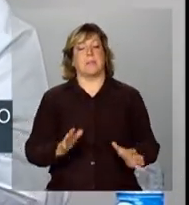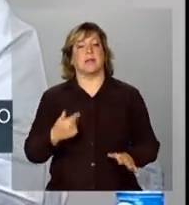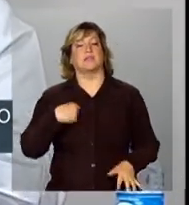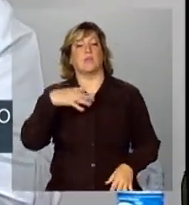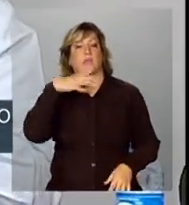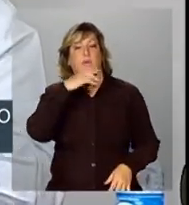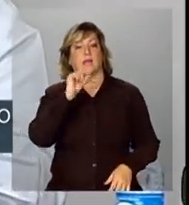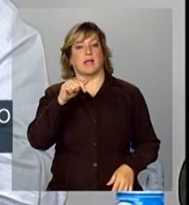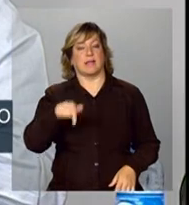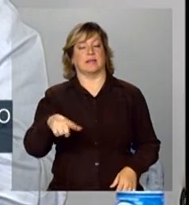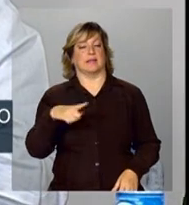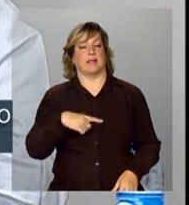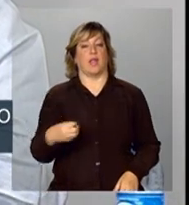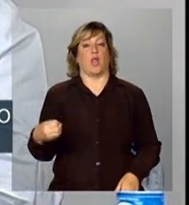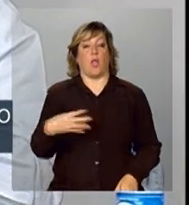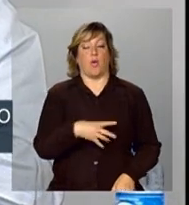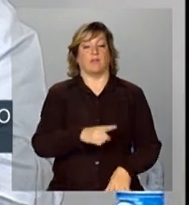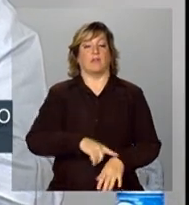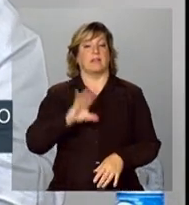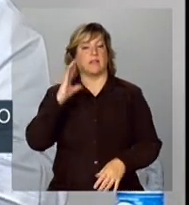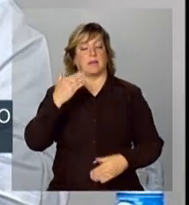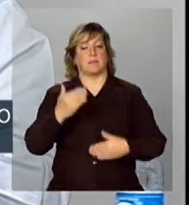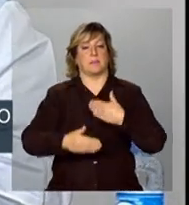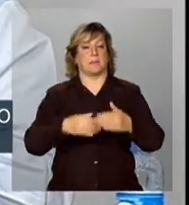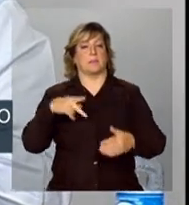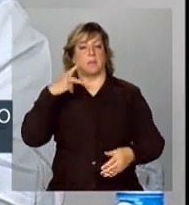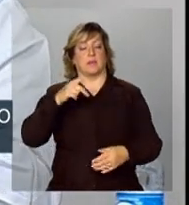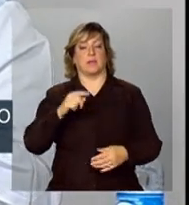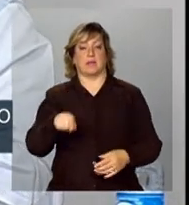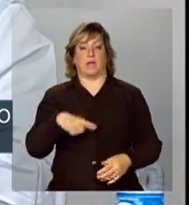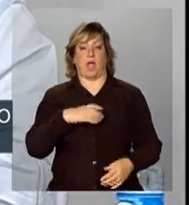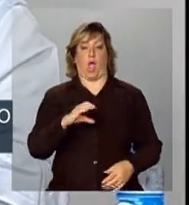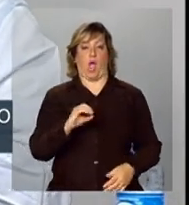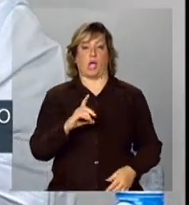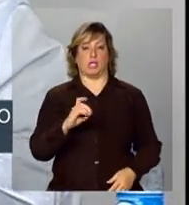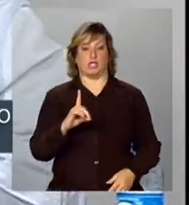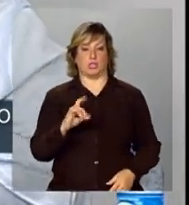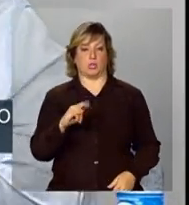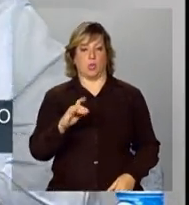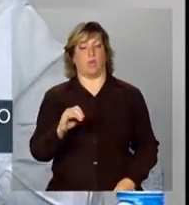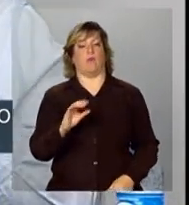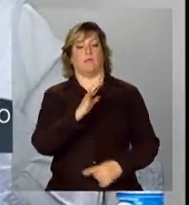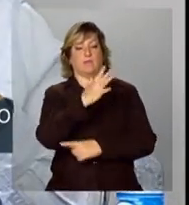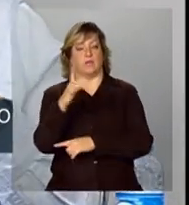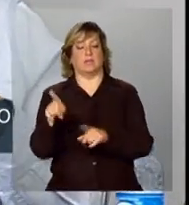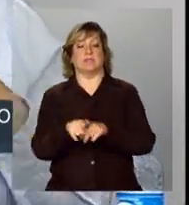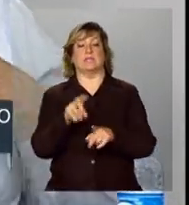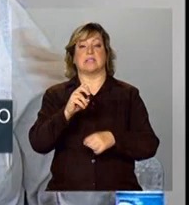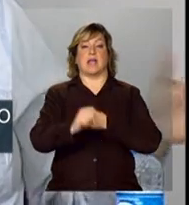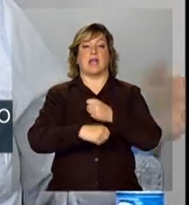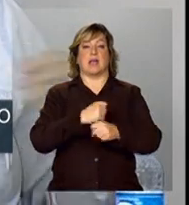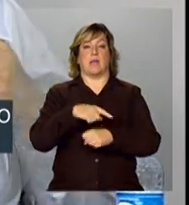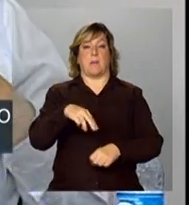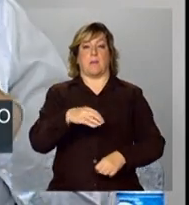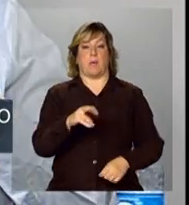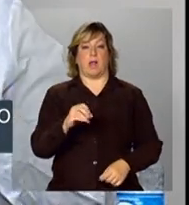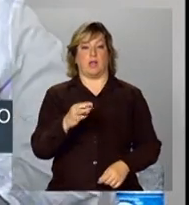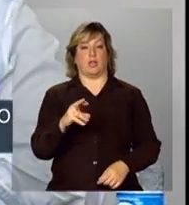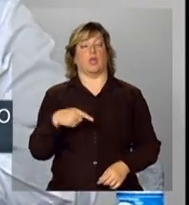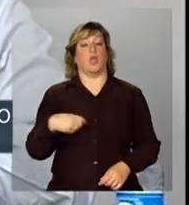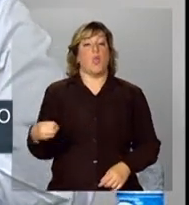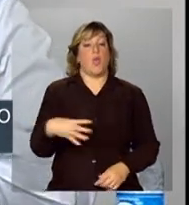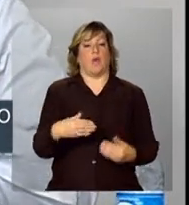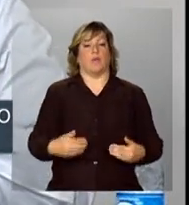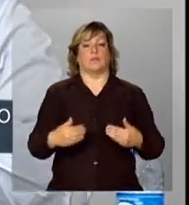aqui um novo patamar político, pós-Código Florestal, pós 5 anos de moratória, da soja, que nos oferece um caminho